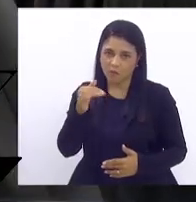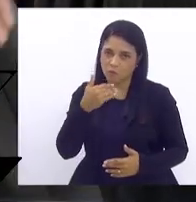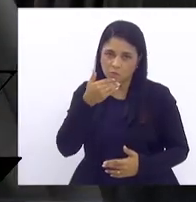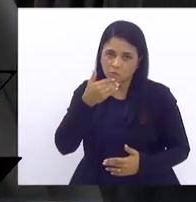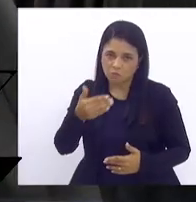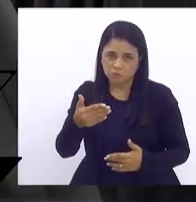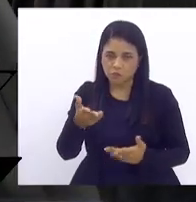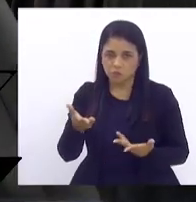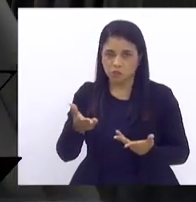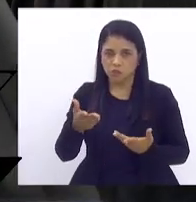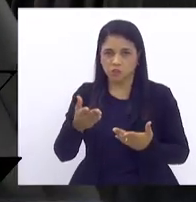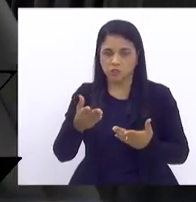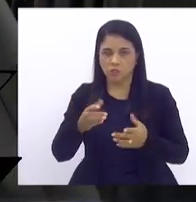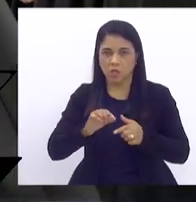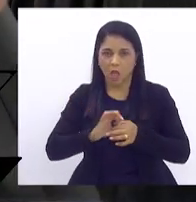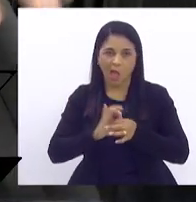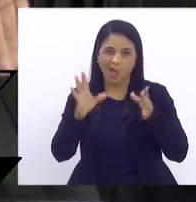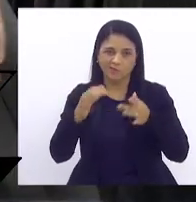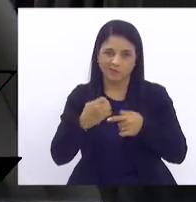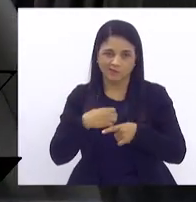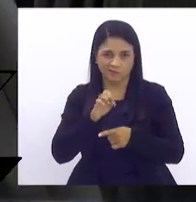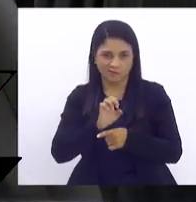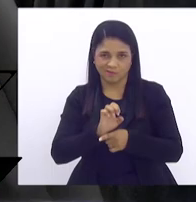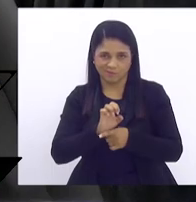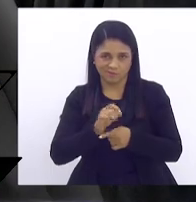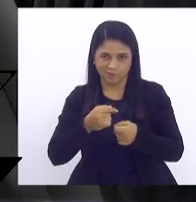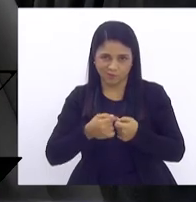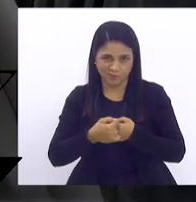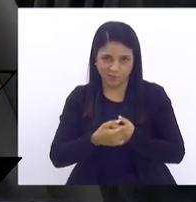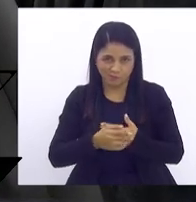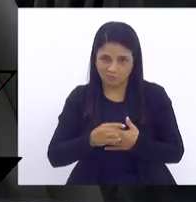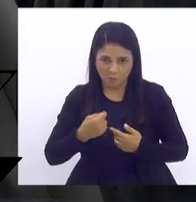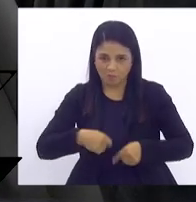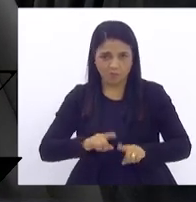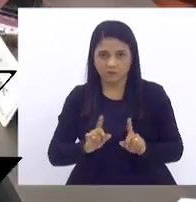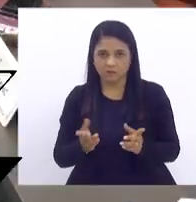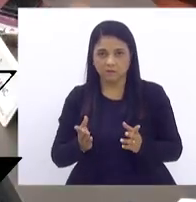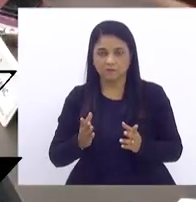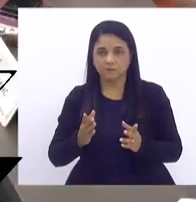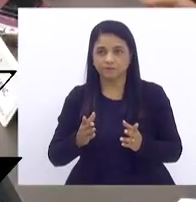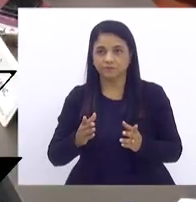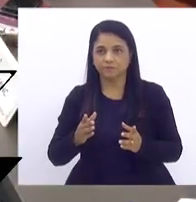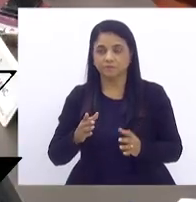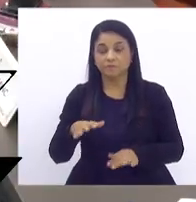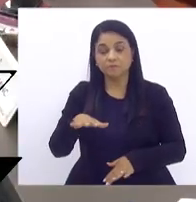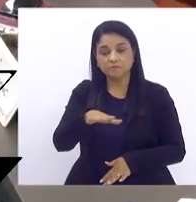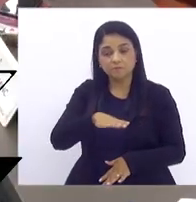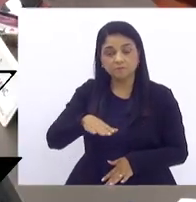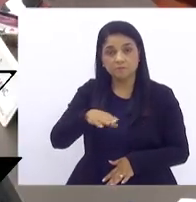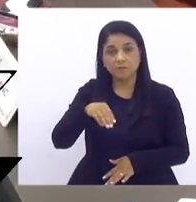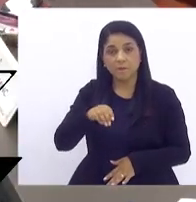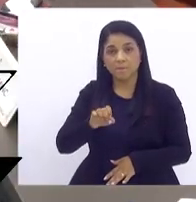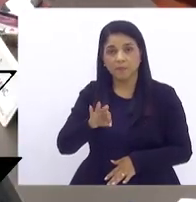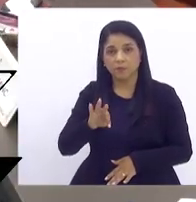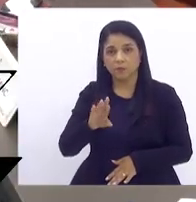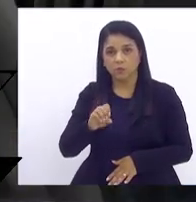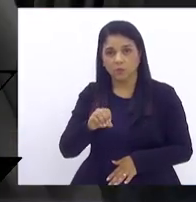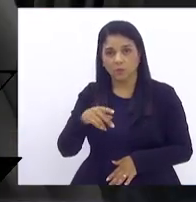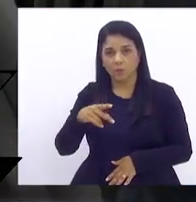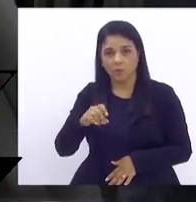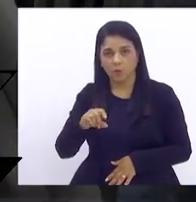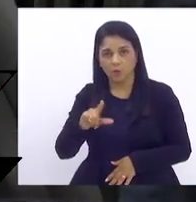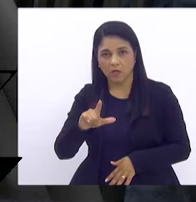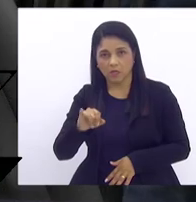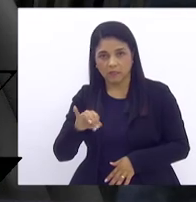Mas aqui são coisas distintas. Estou fazendo menção ao comentário do deputado Cozolino. Na região metropolitana... Mas o conselho é...